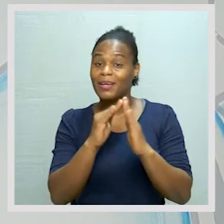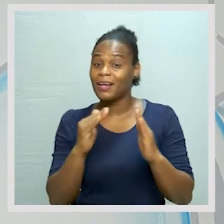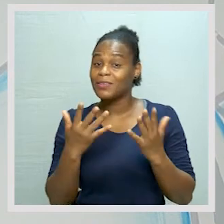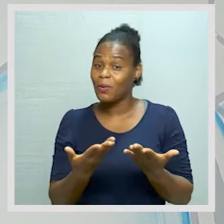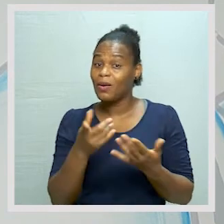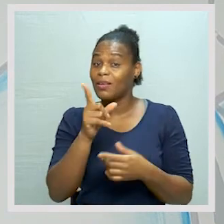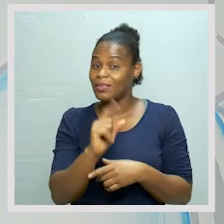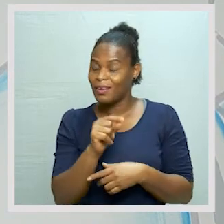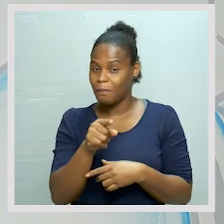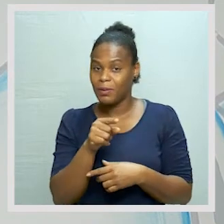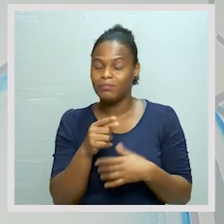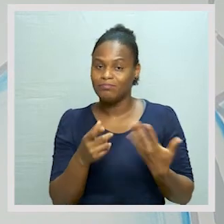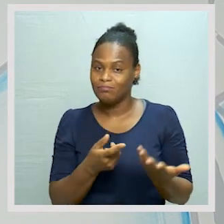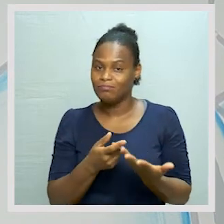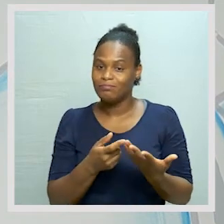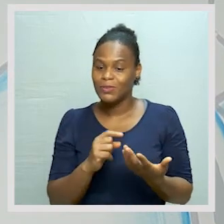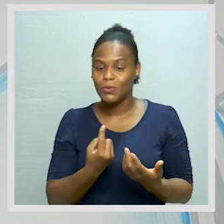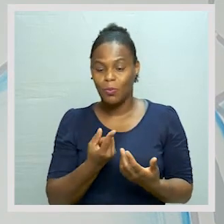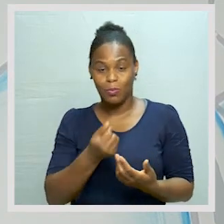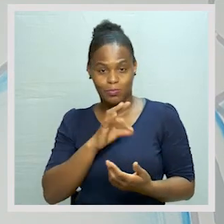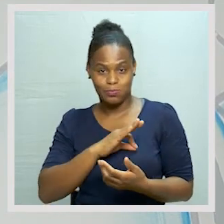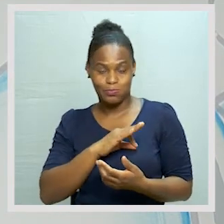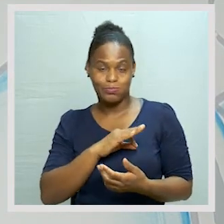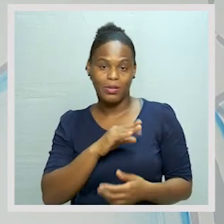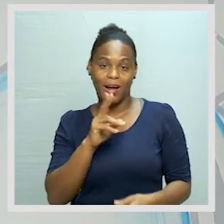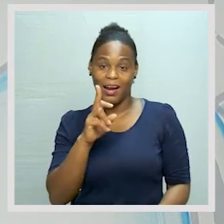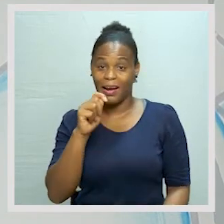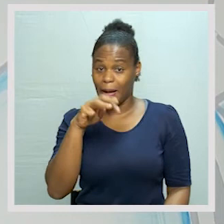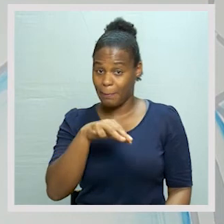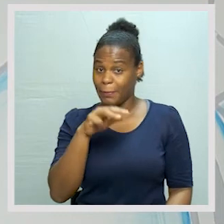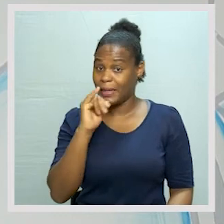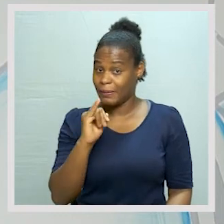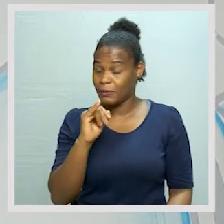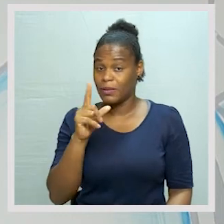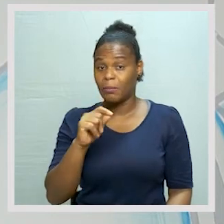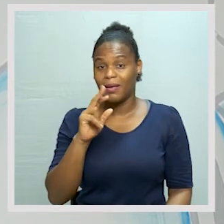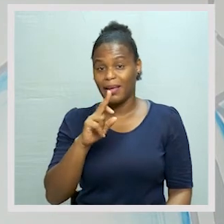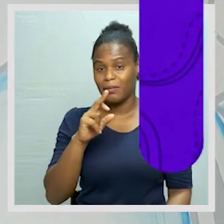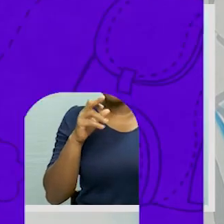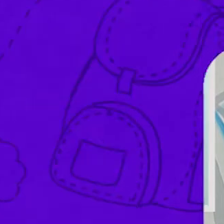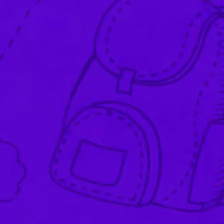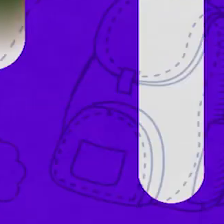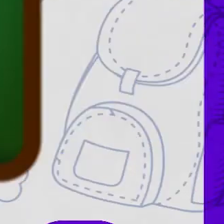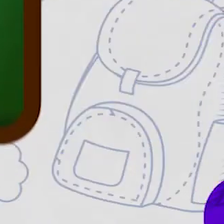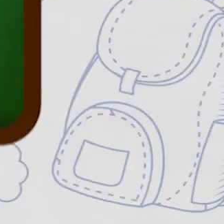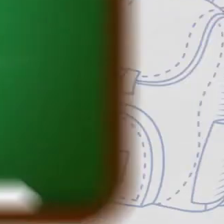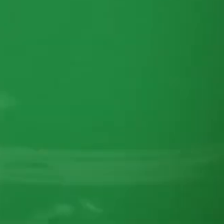trabalho de casa também sobre o rendimento interno e o rendimento pessoal disponível.